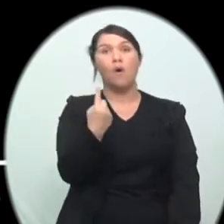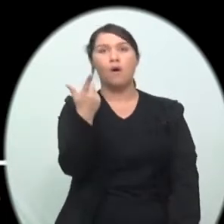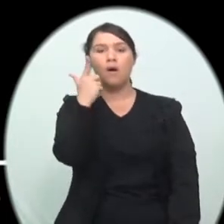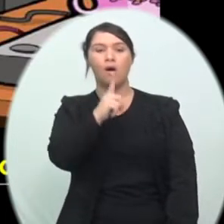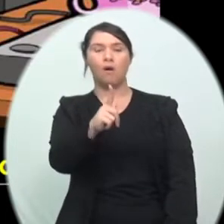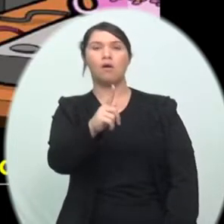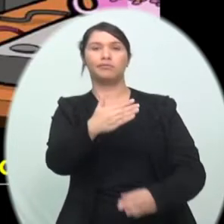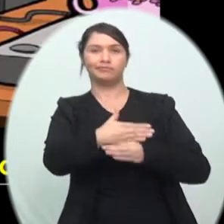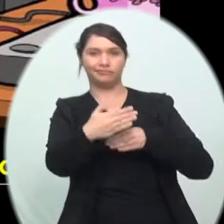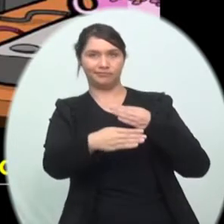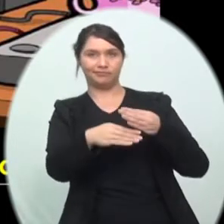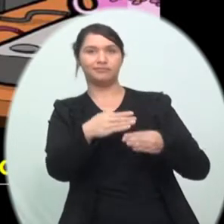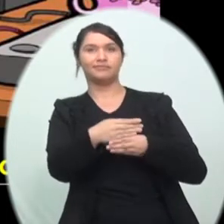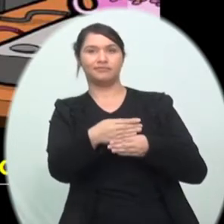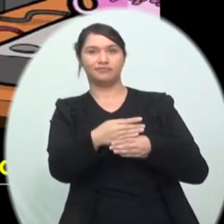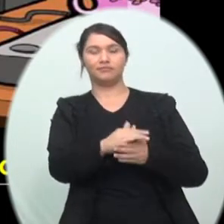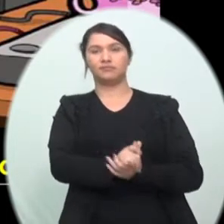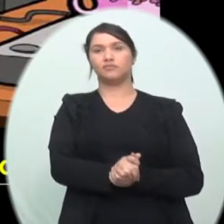alguns exemplos.